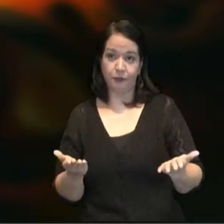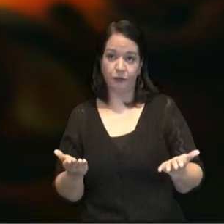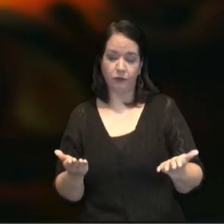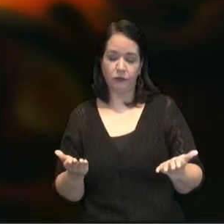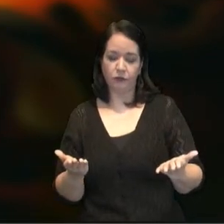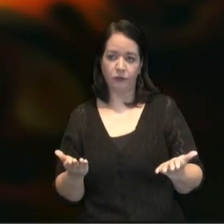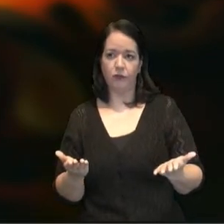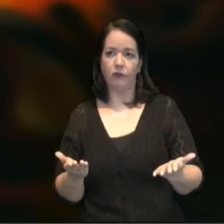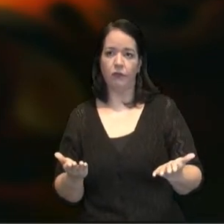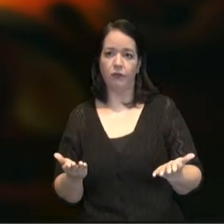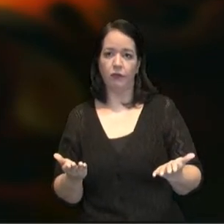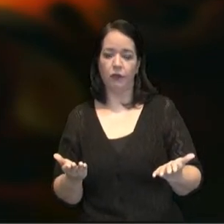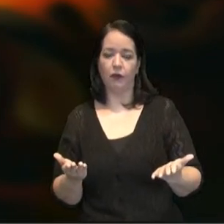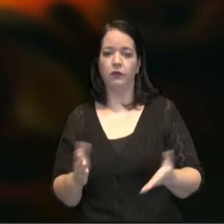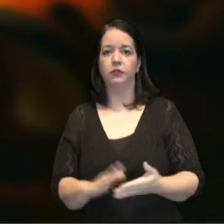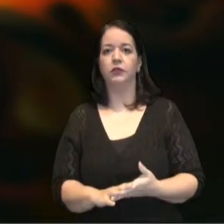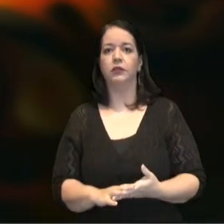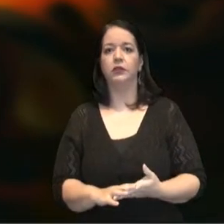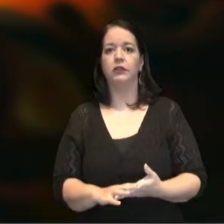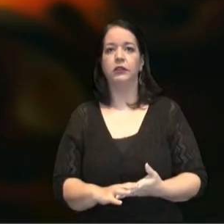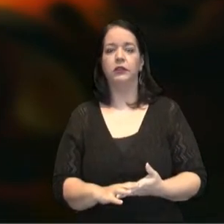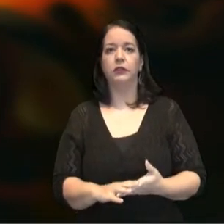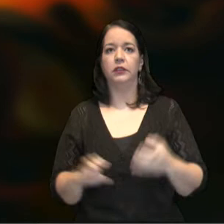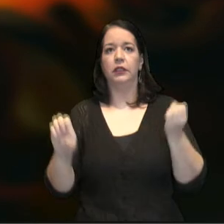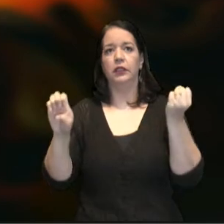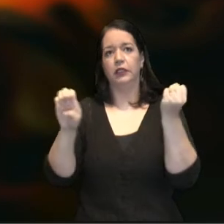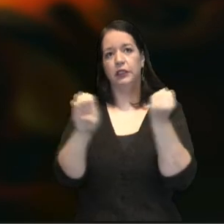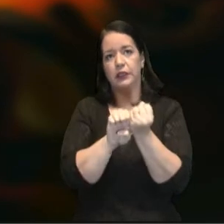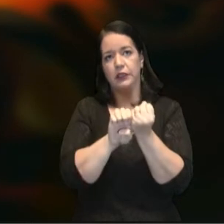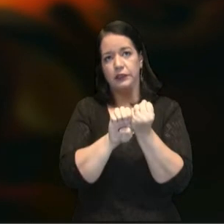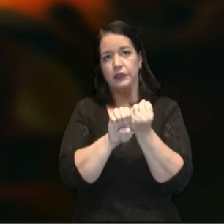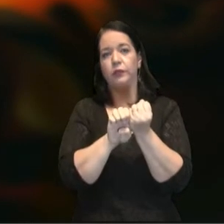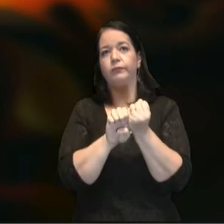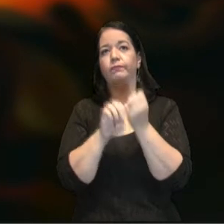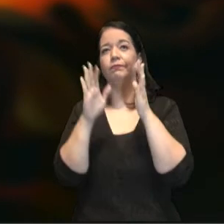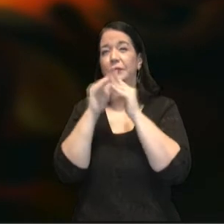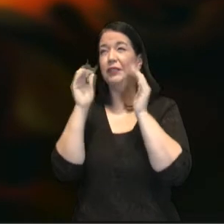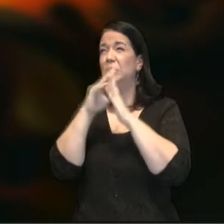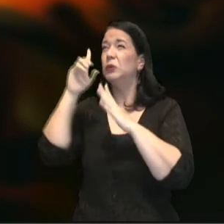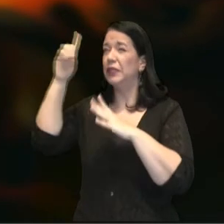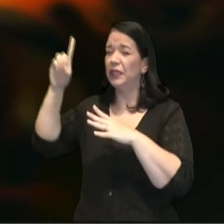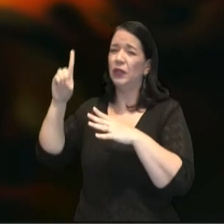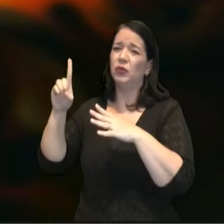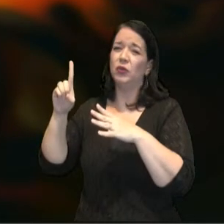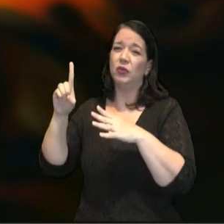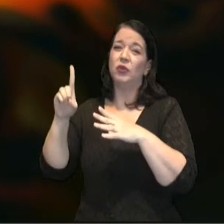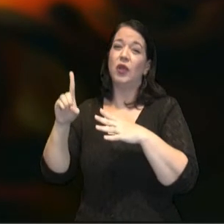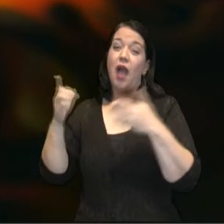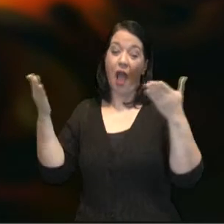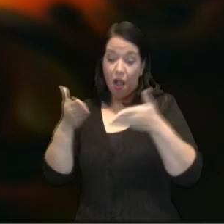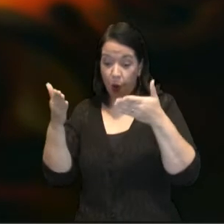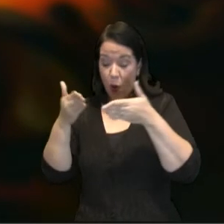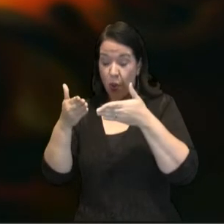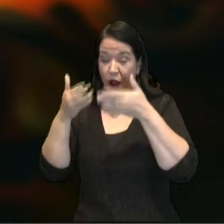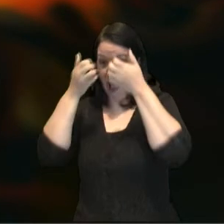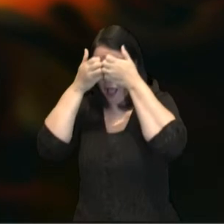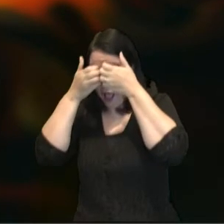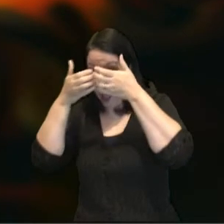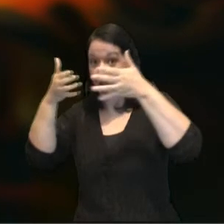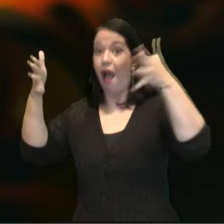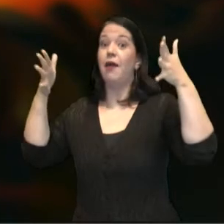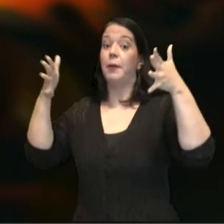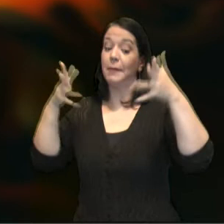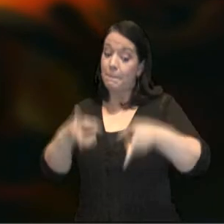disse Eliseu: ó Senhor, abre os olhos destes homens para que eles